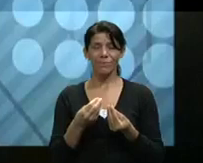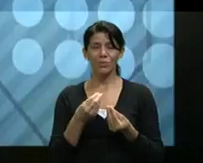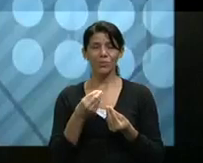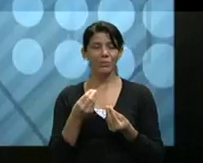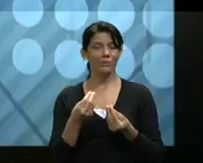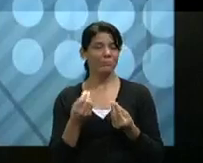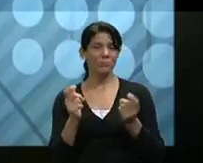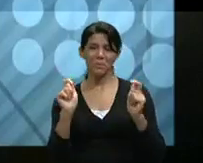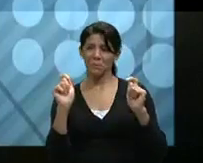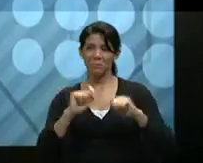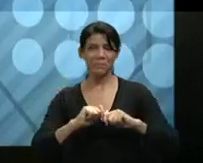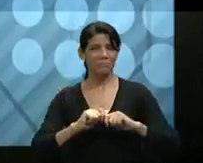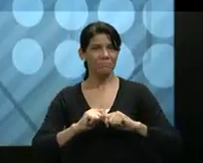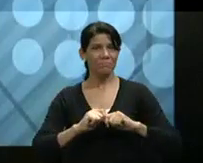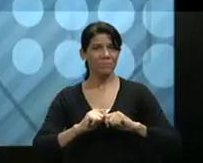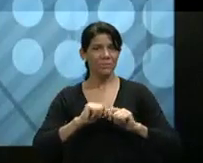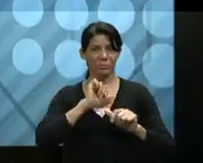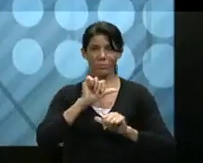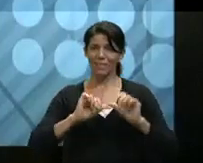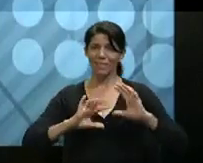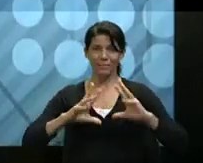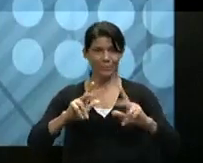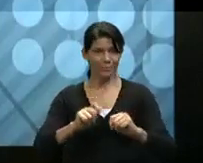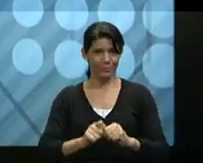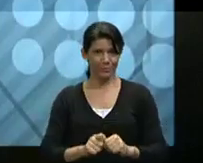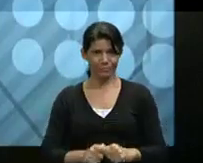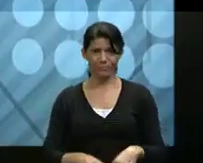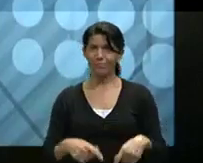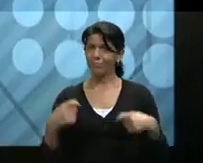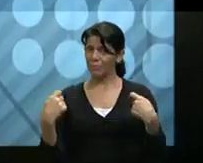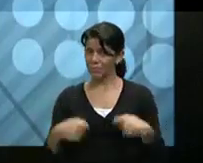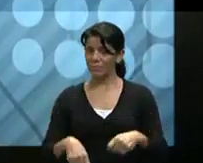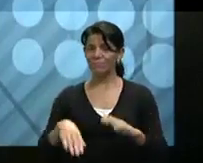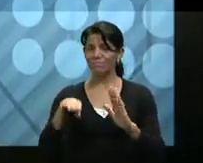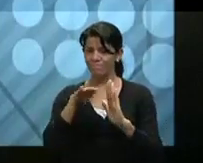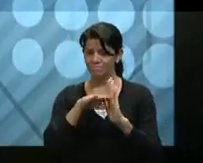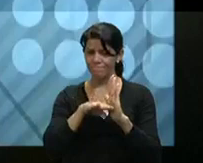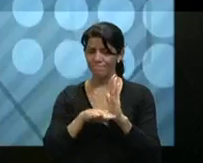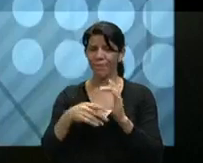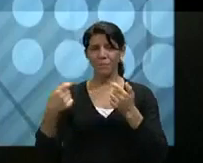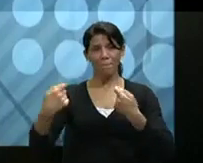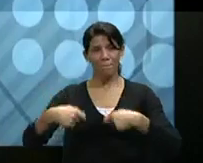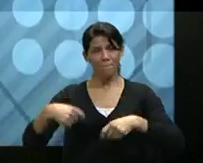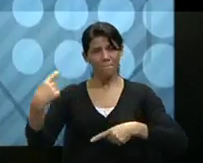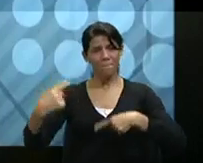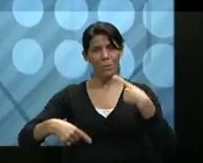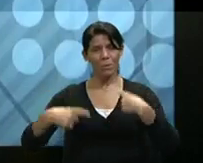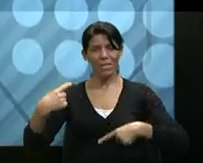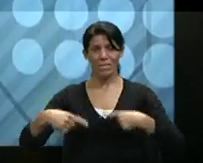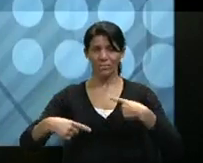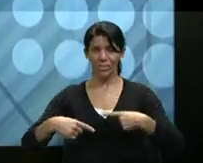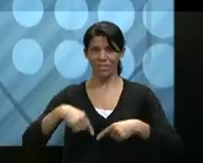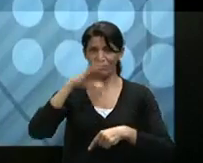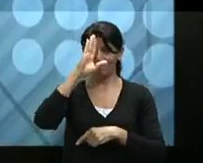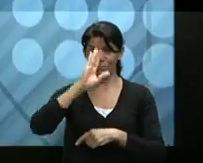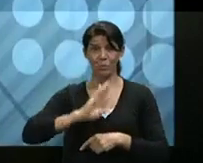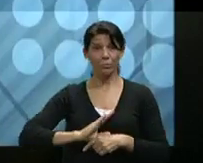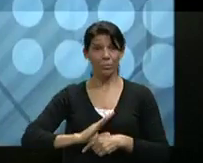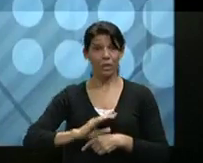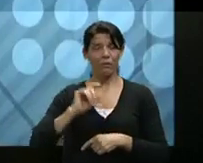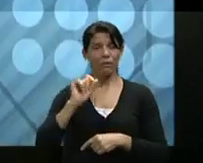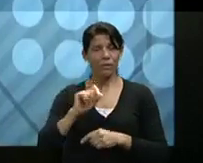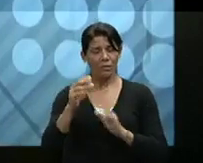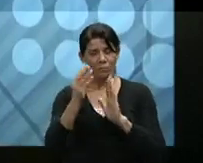capazes de mudar todo esse cenário. Nós precisamos de políticas que trabalhem com esses conceitos, de políticas públicas que